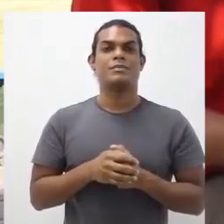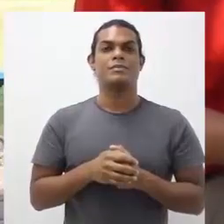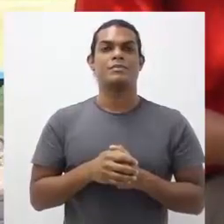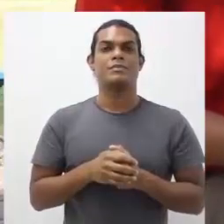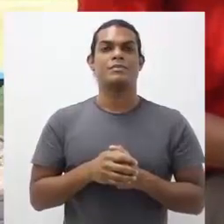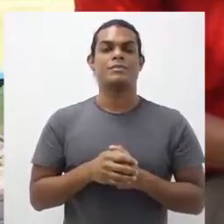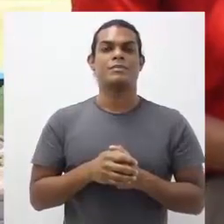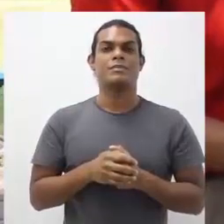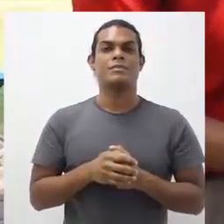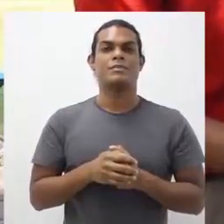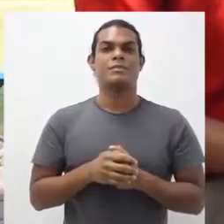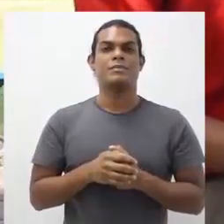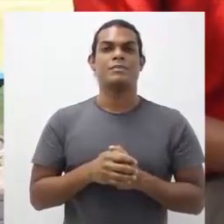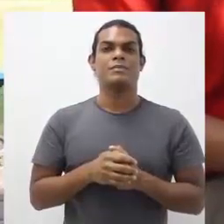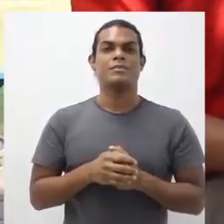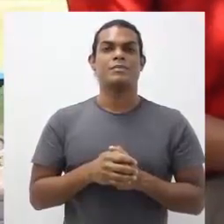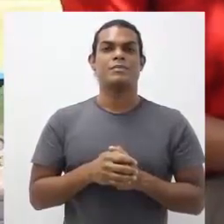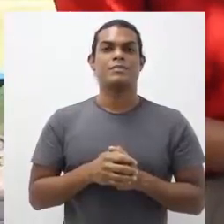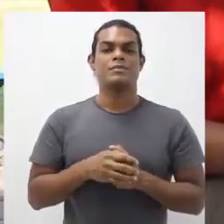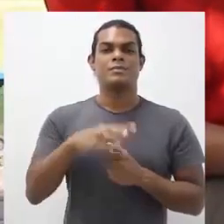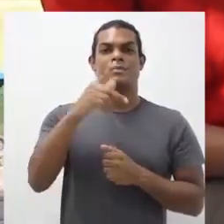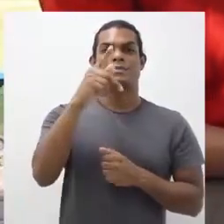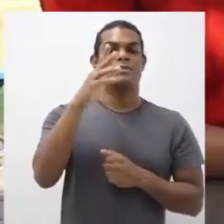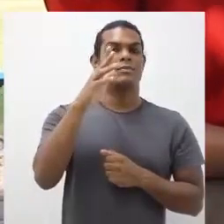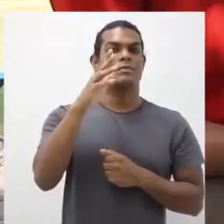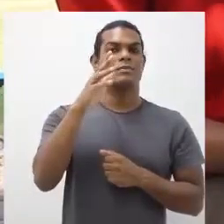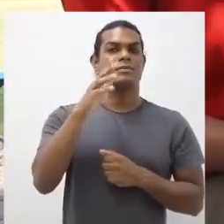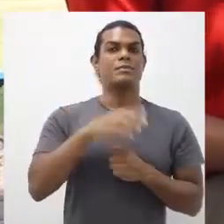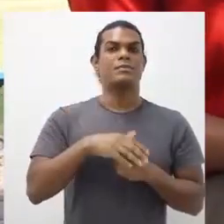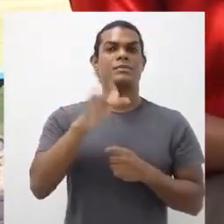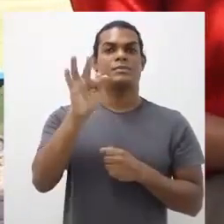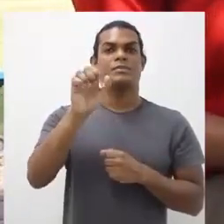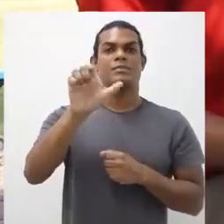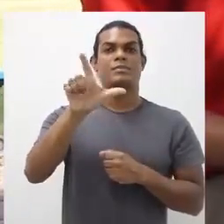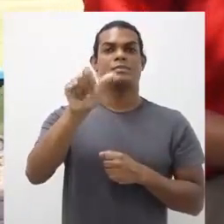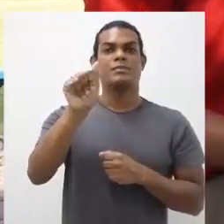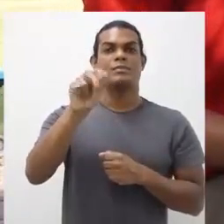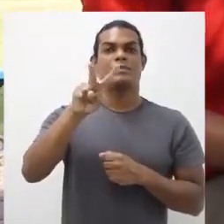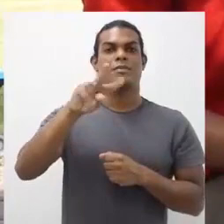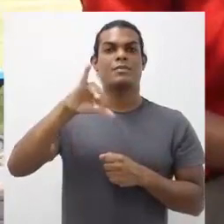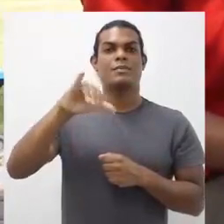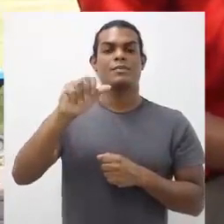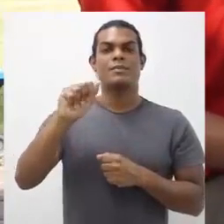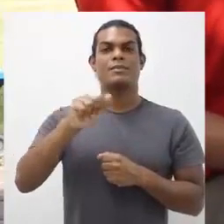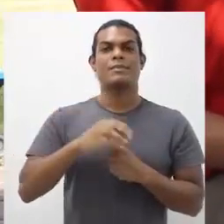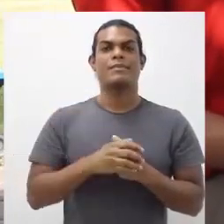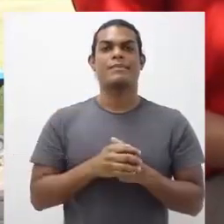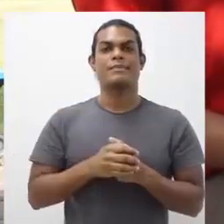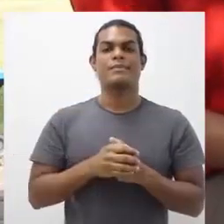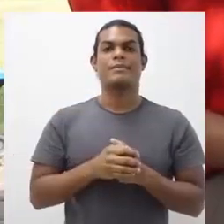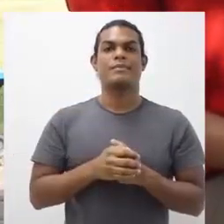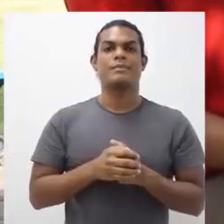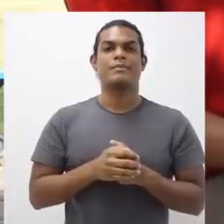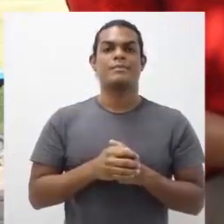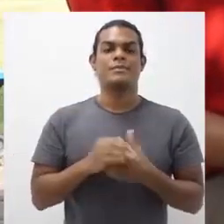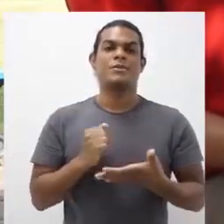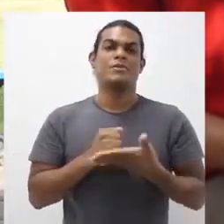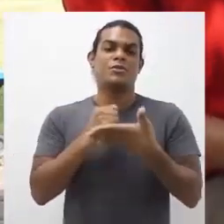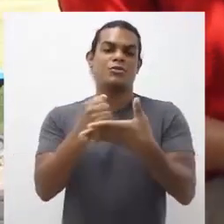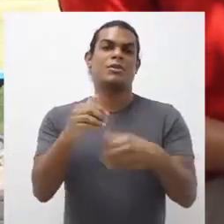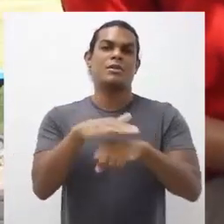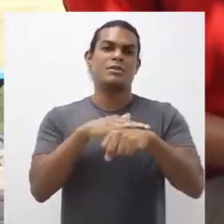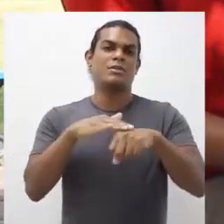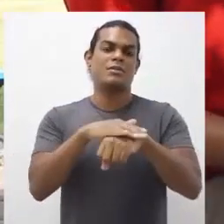E hoje, para finalizar com chave de ouro, temos a nossa professora Flávia Santos, que eu vou entrevistar e vai trazer toda a